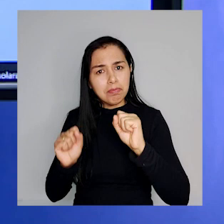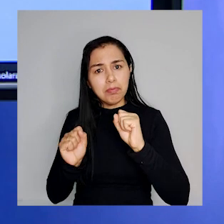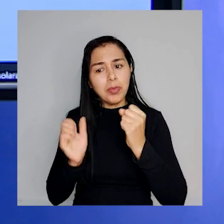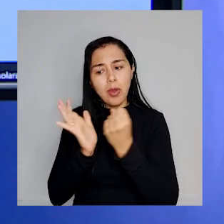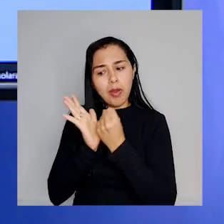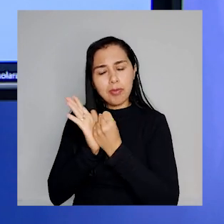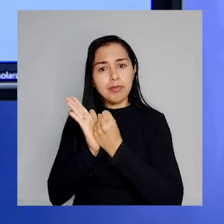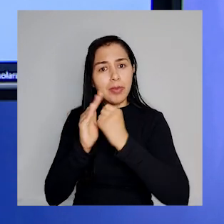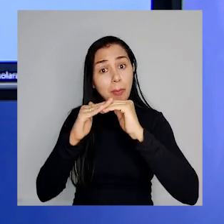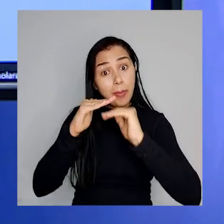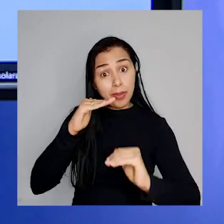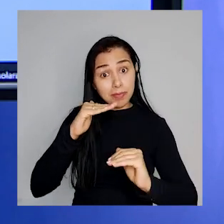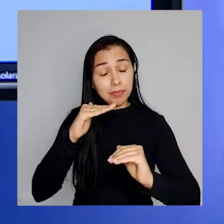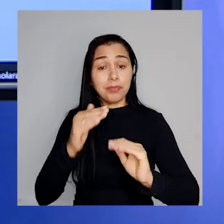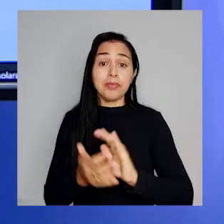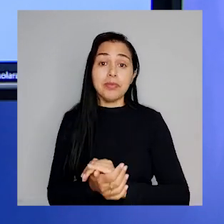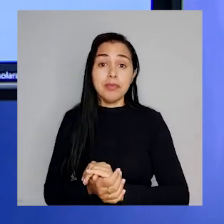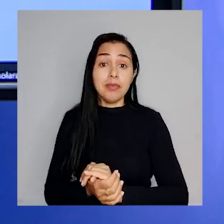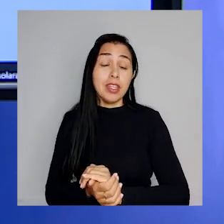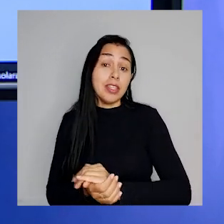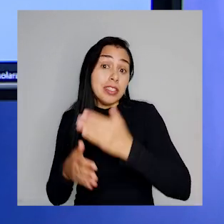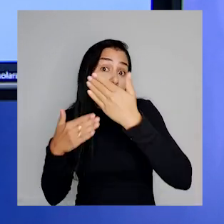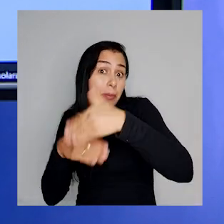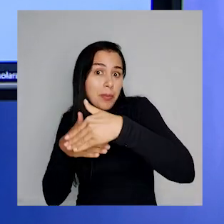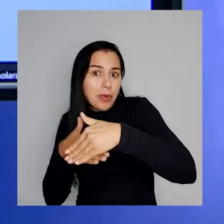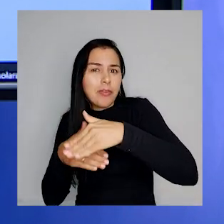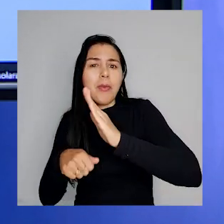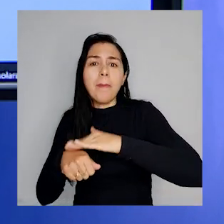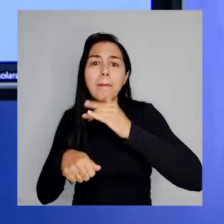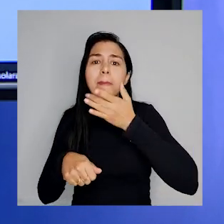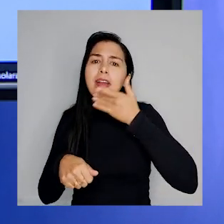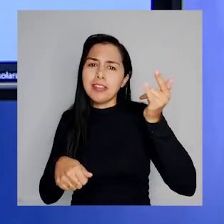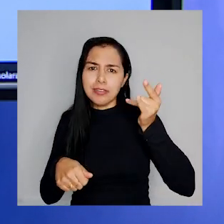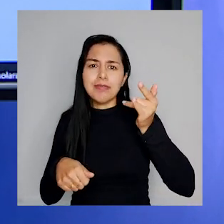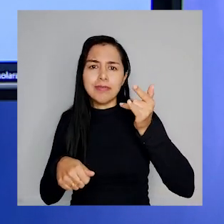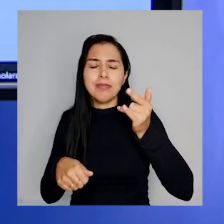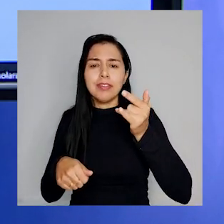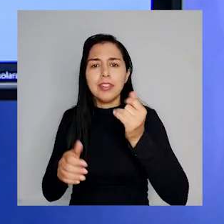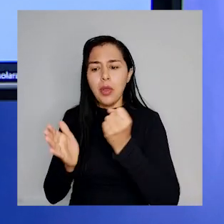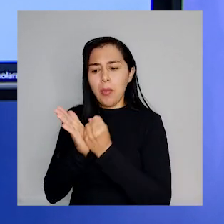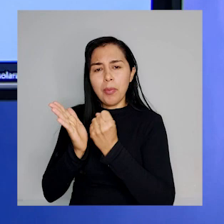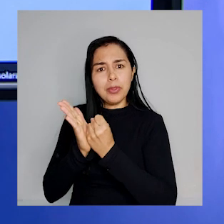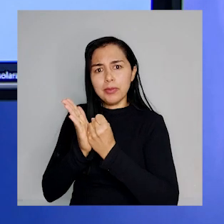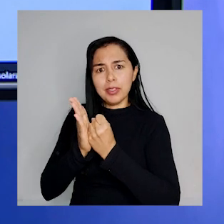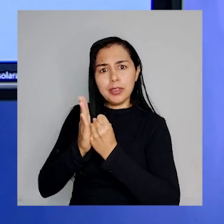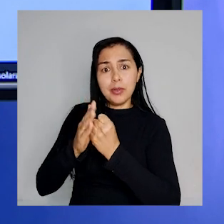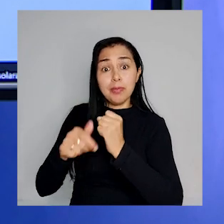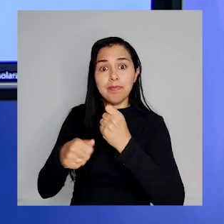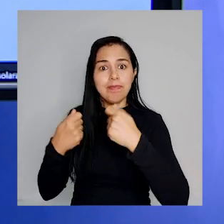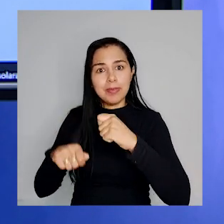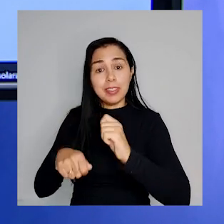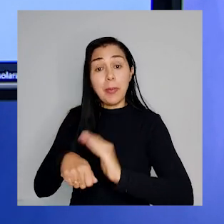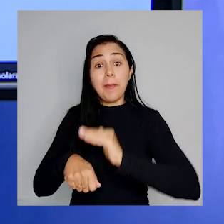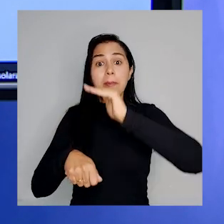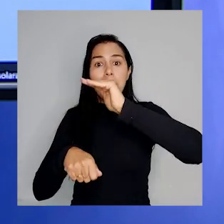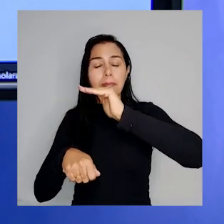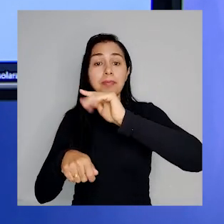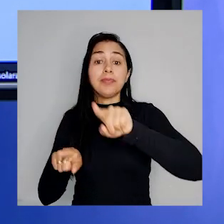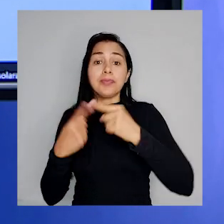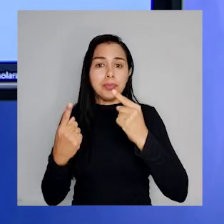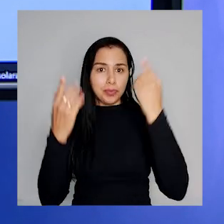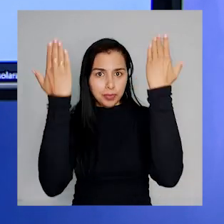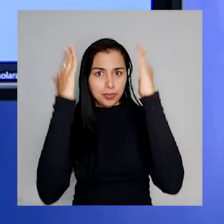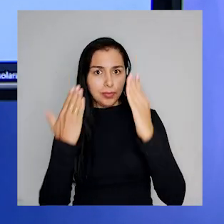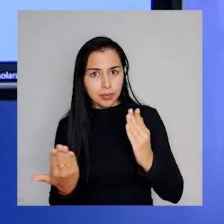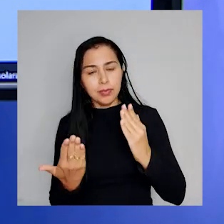por conta que a prova foi mais difícil. Ou então em um ano em que a prova foi mais fácil e a pontuação subiu muito.